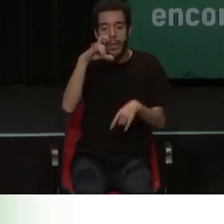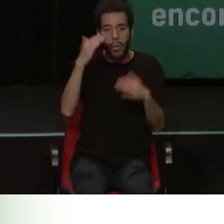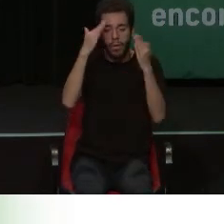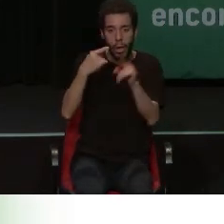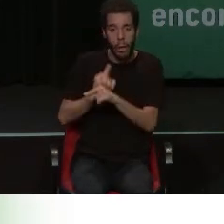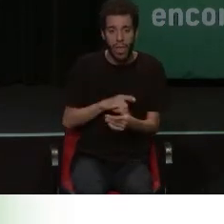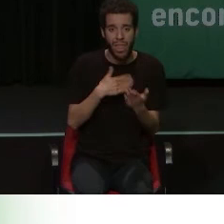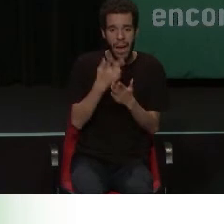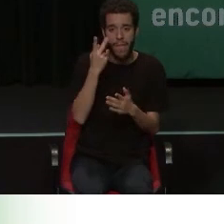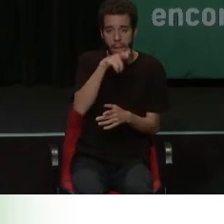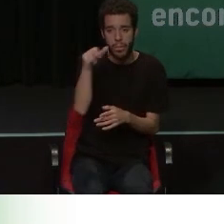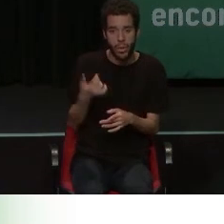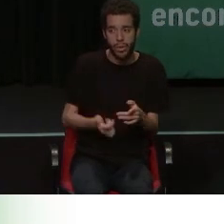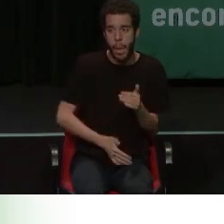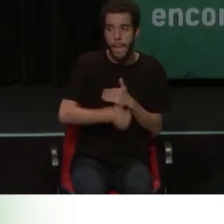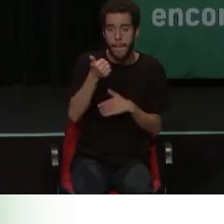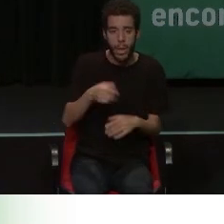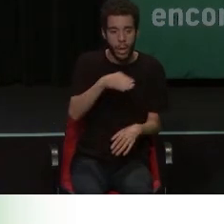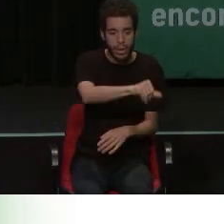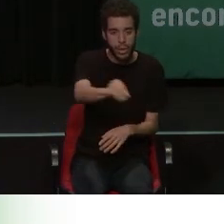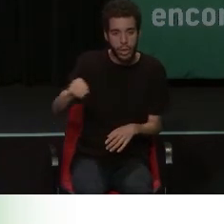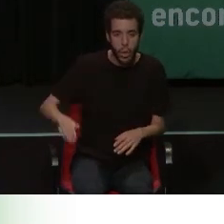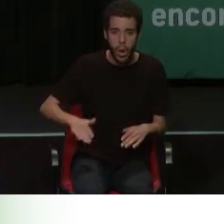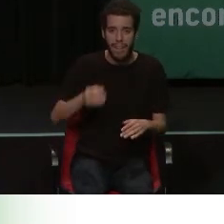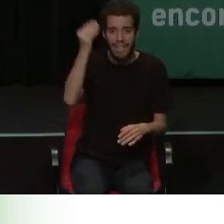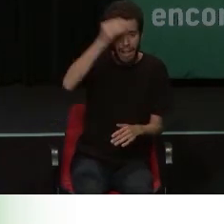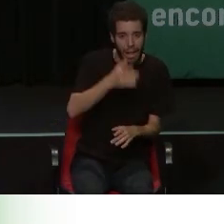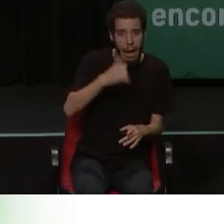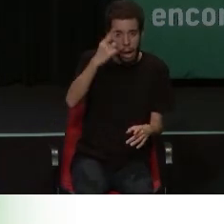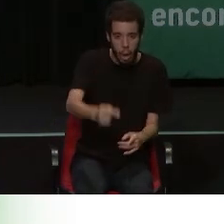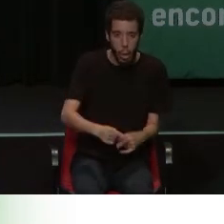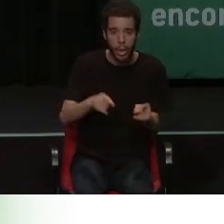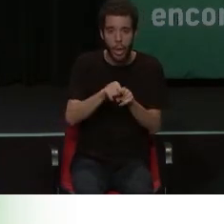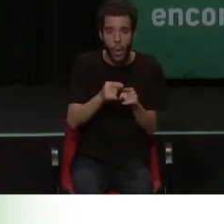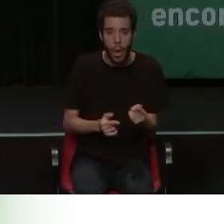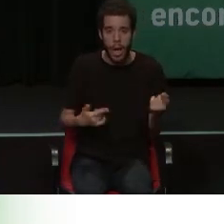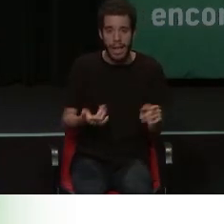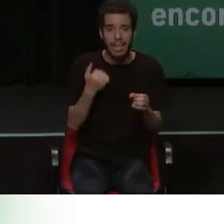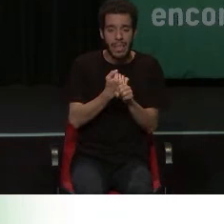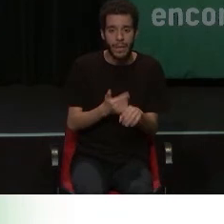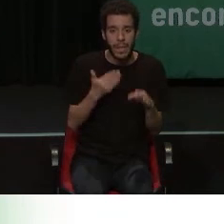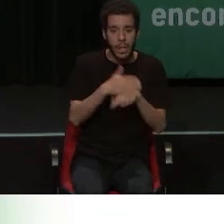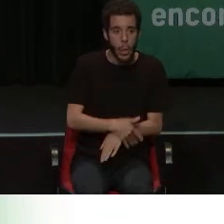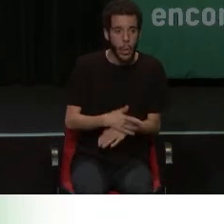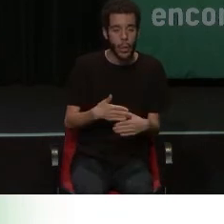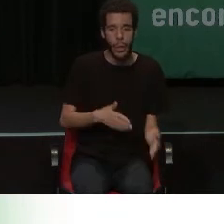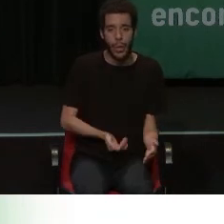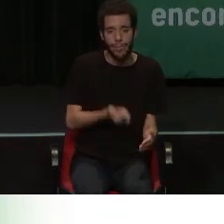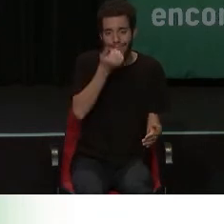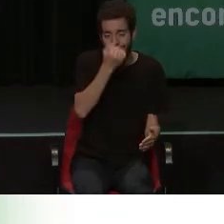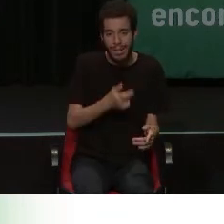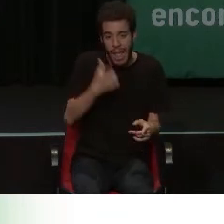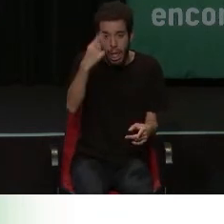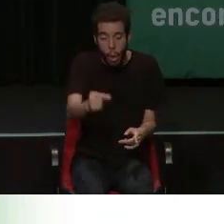vivem em localidades geográficas remotas, não, com escasso acesso aos serviços de saúde, e também poderá